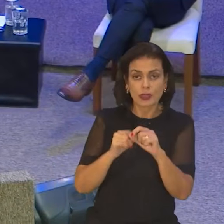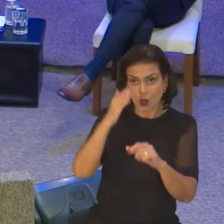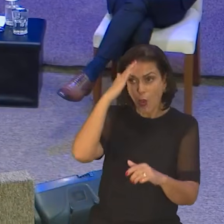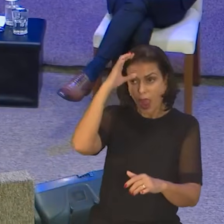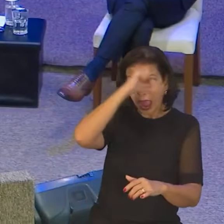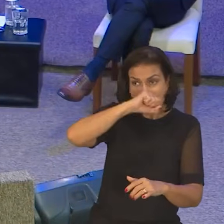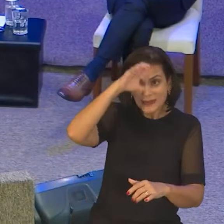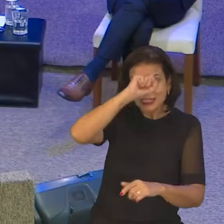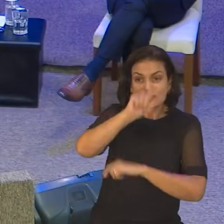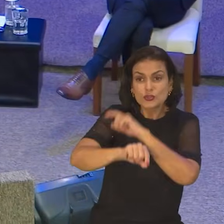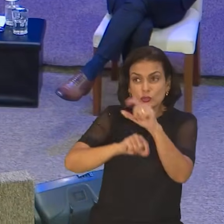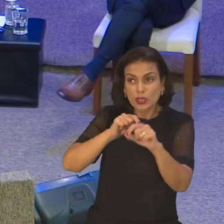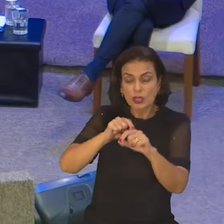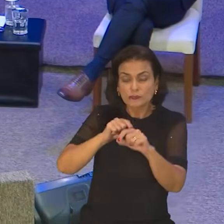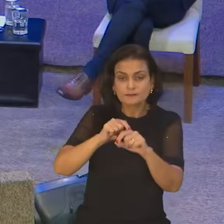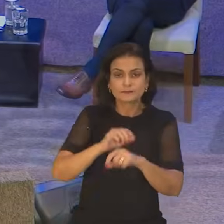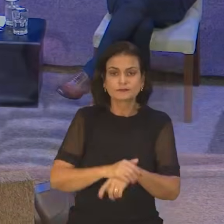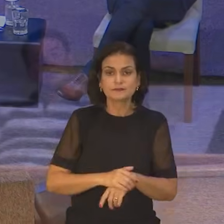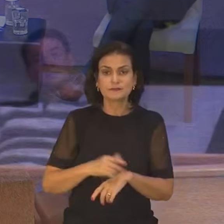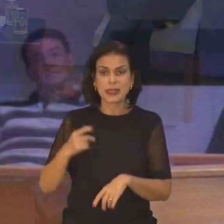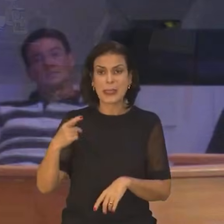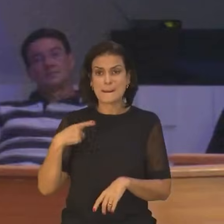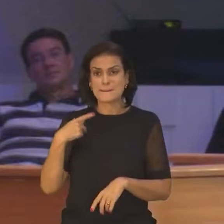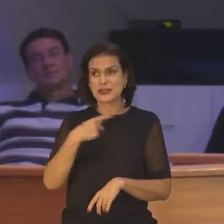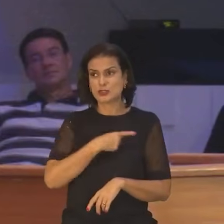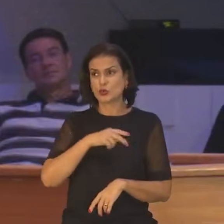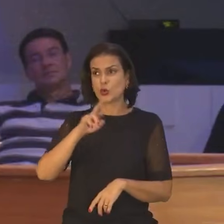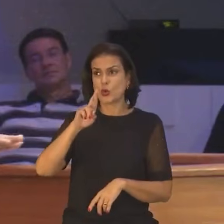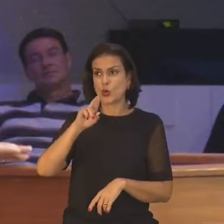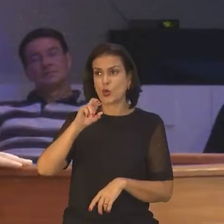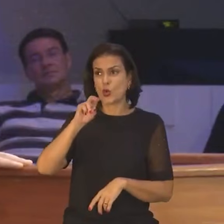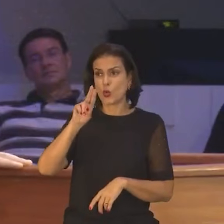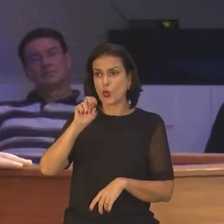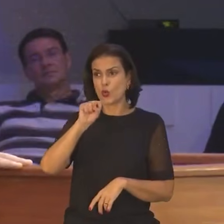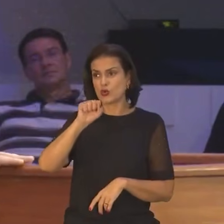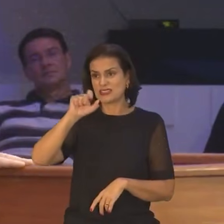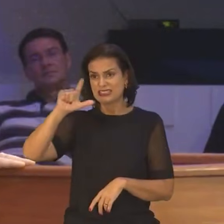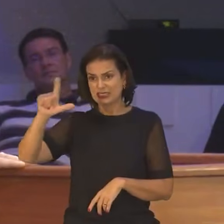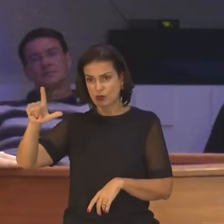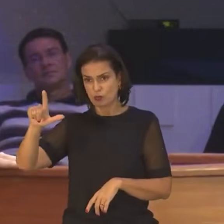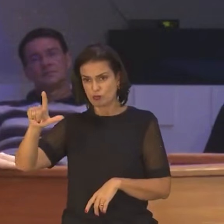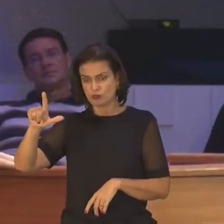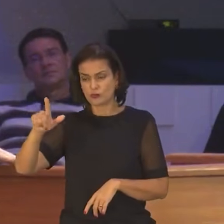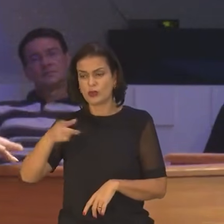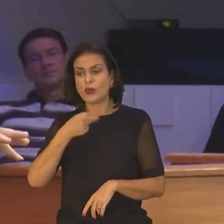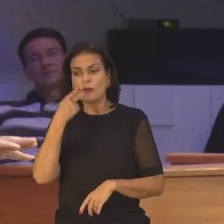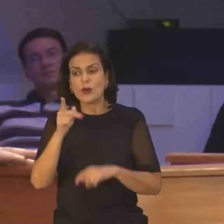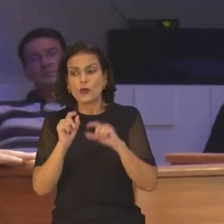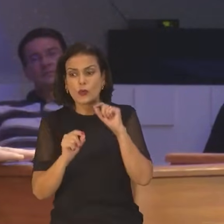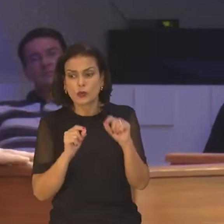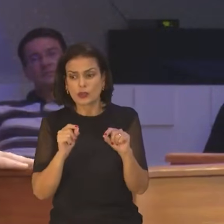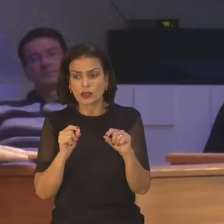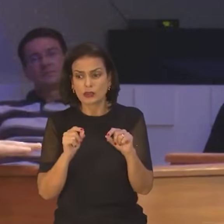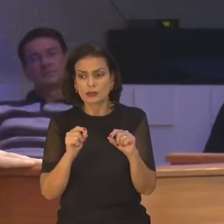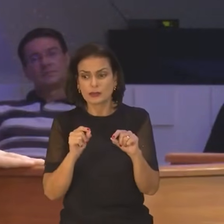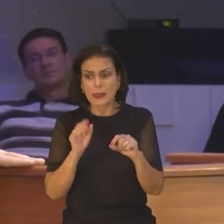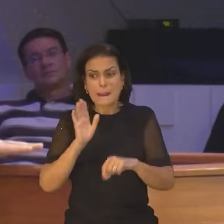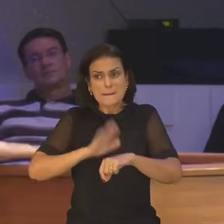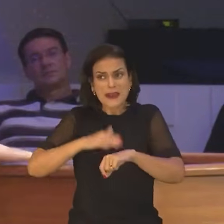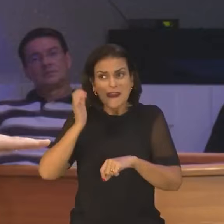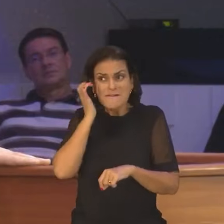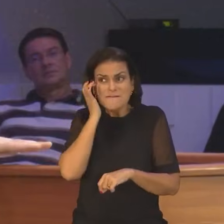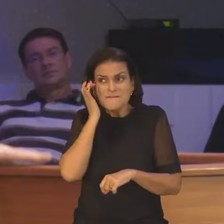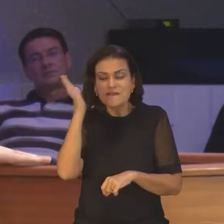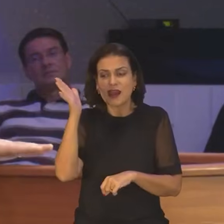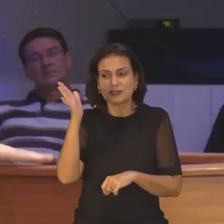pastor Russell Shedd, falecido no discipulado com ele. Passar com Shedd é mais fácil passar com Jesus, viu?